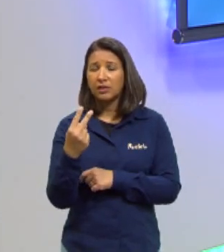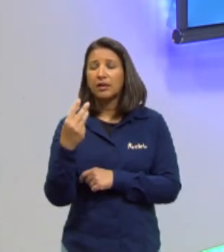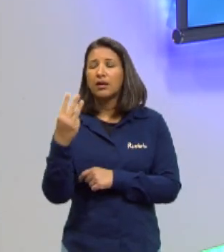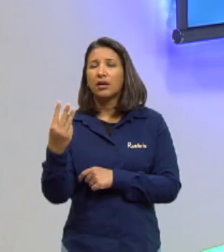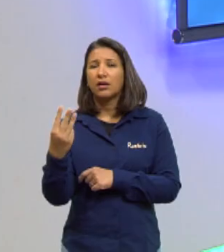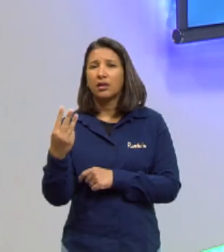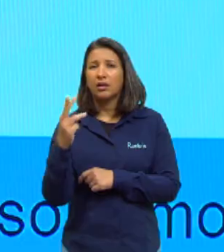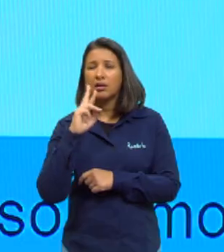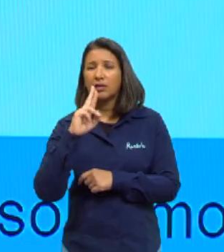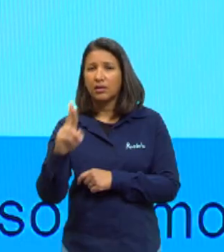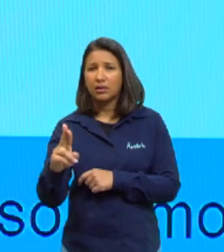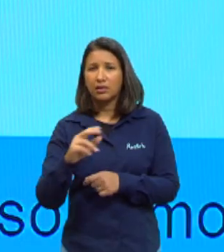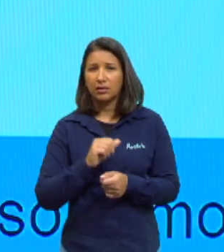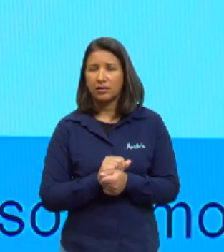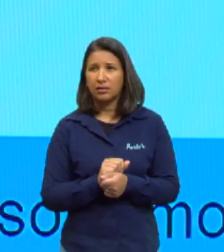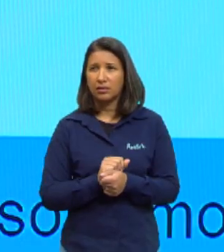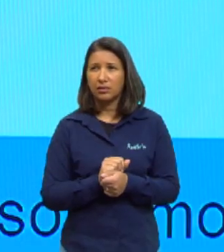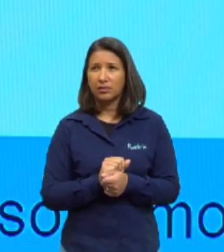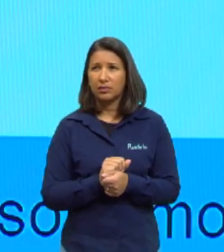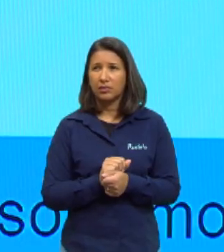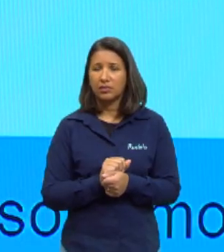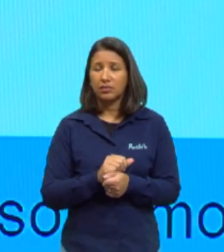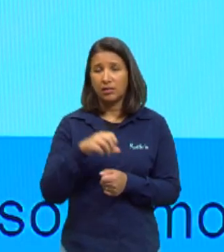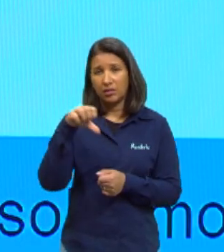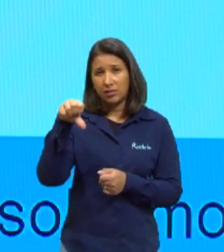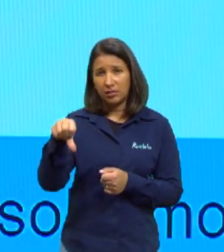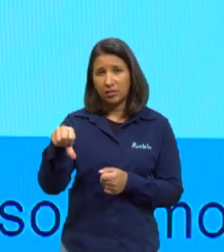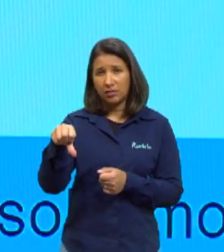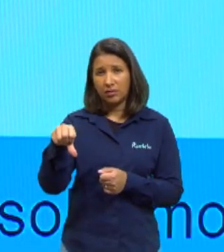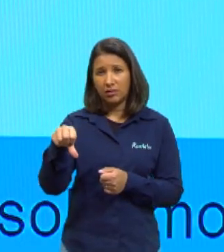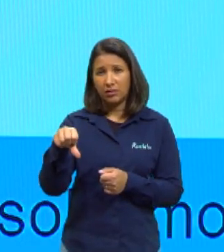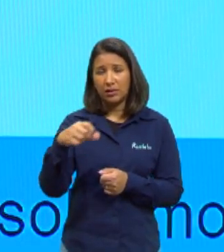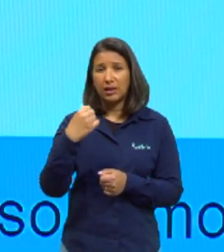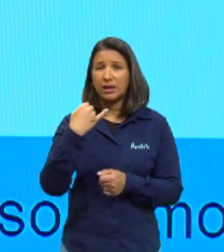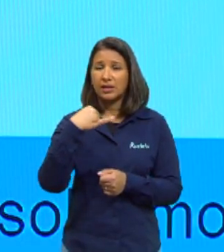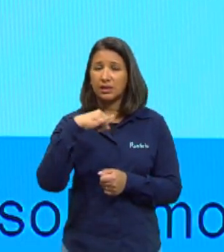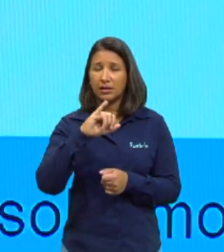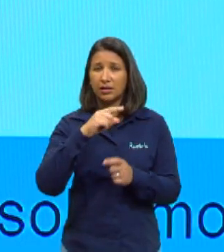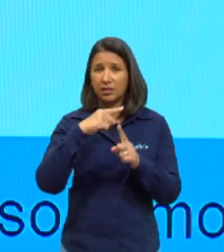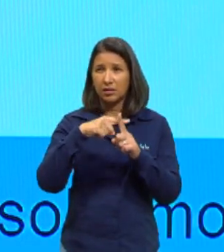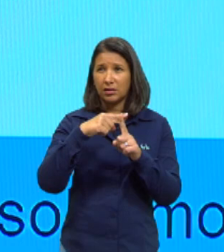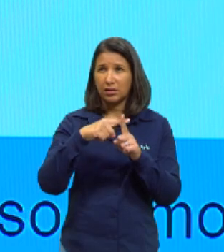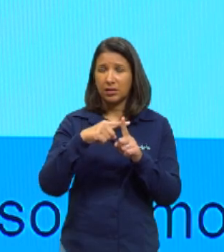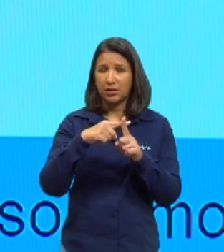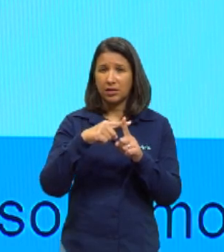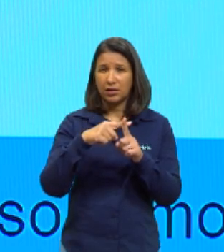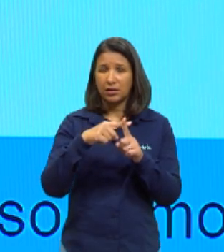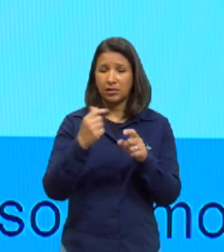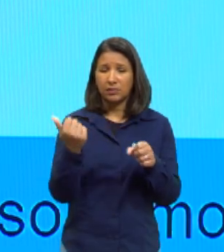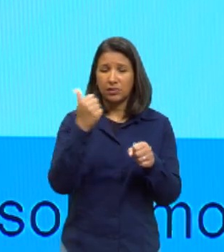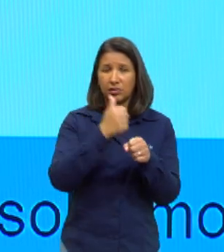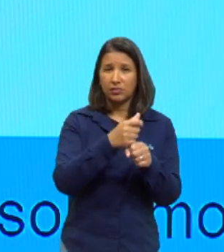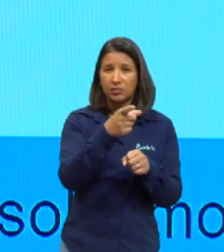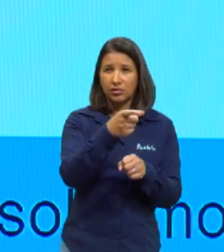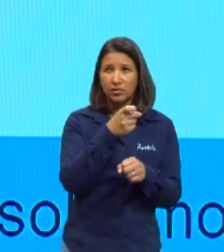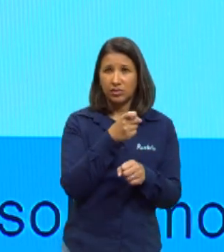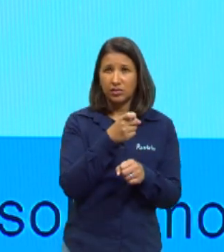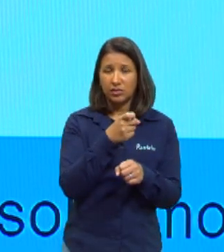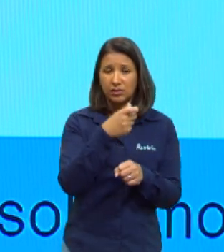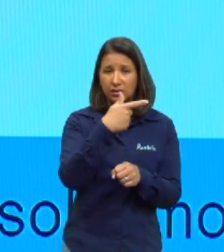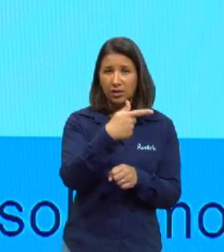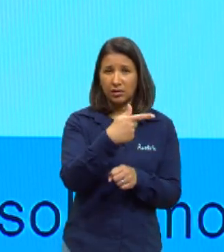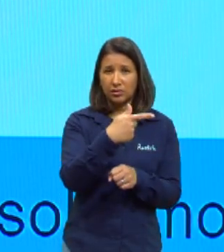raiz quadrada que dá 3 é a raiz quadrada de 9, né? Então, se eu somar um número aqui, eu só posso somar o número